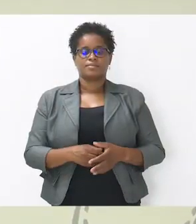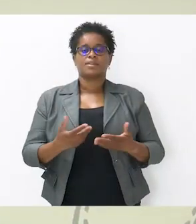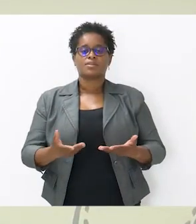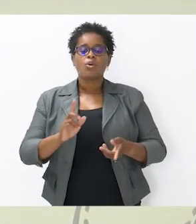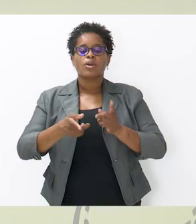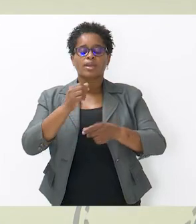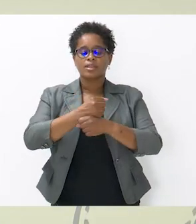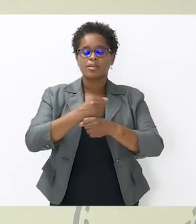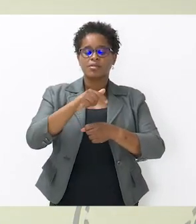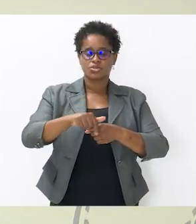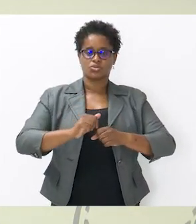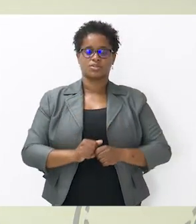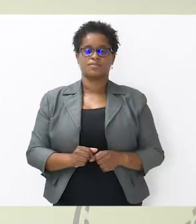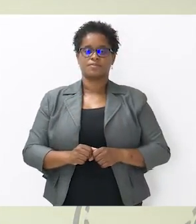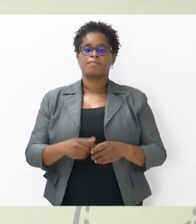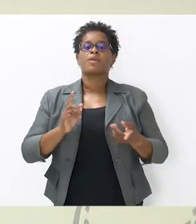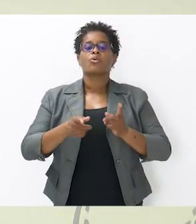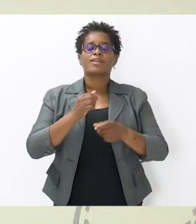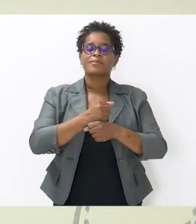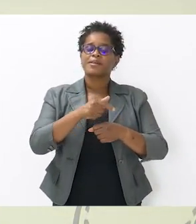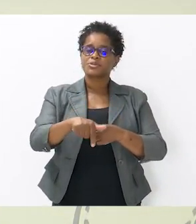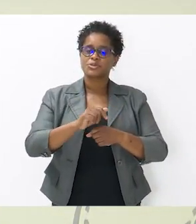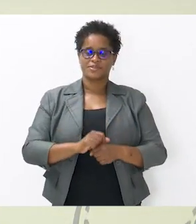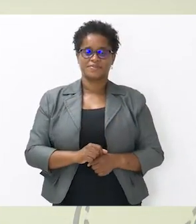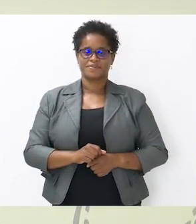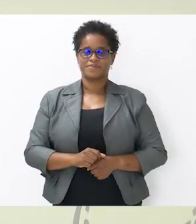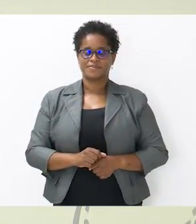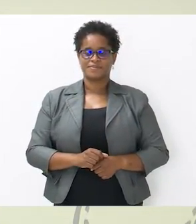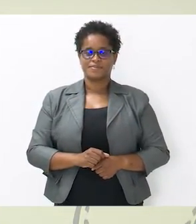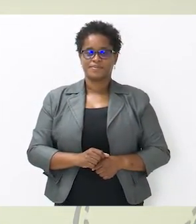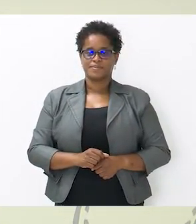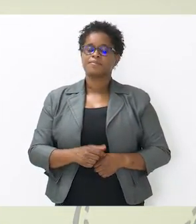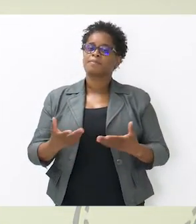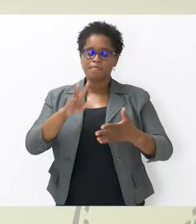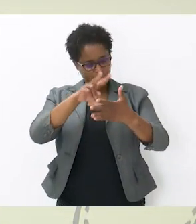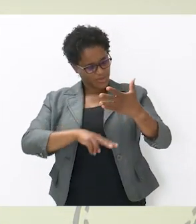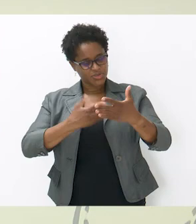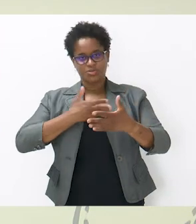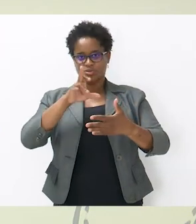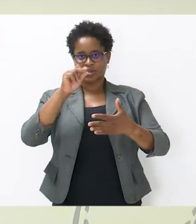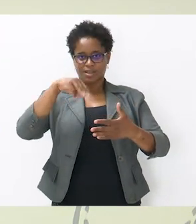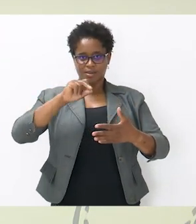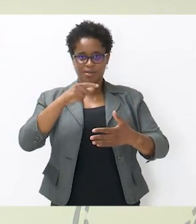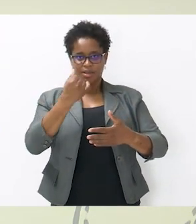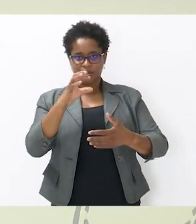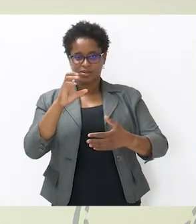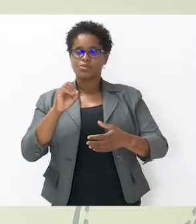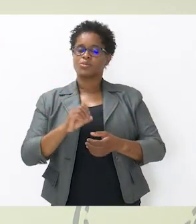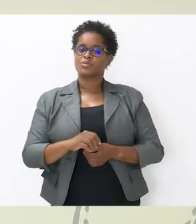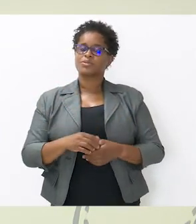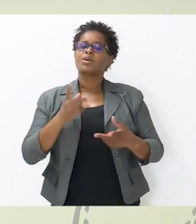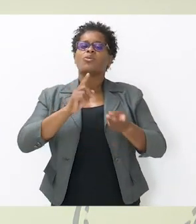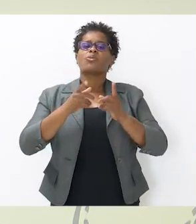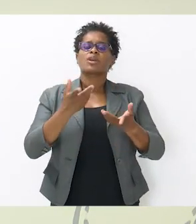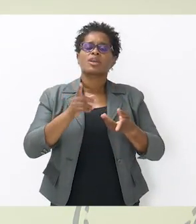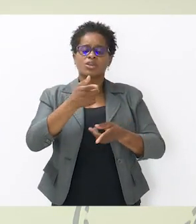Então, o que é que nós vimos hoje? O que é que nós vimos hoje? Texto dramático. Texto dramático? O